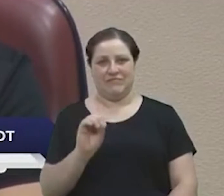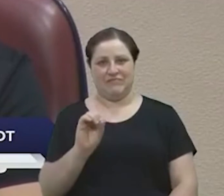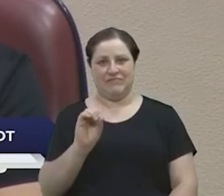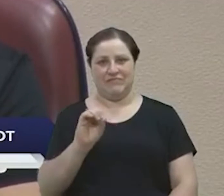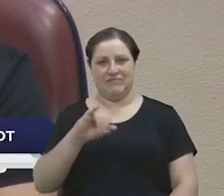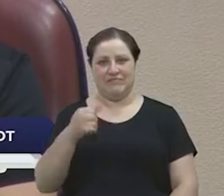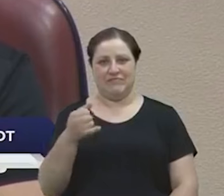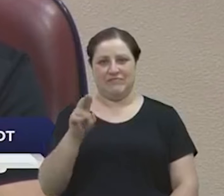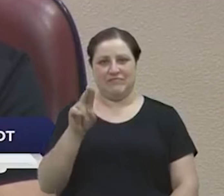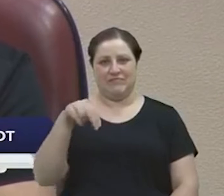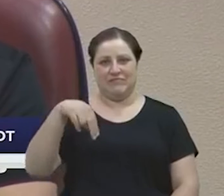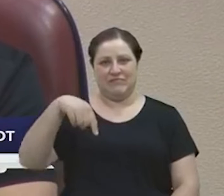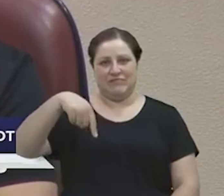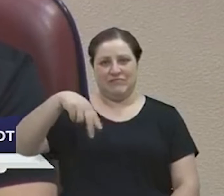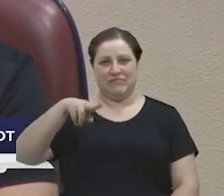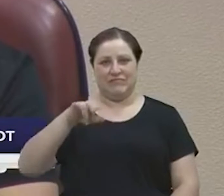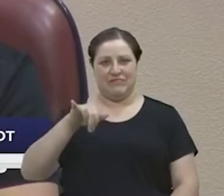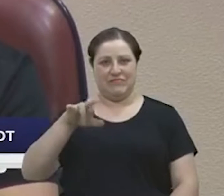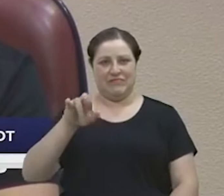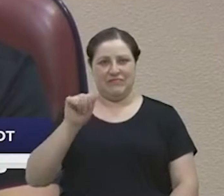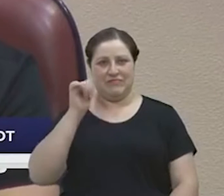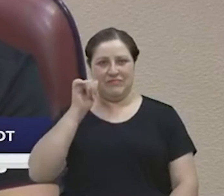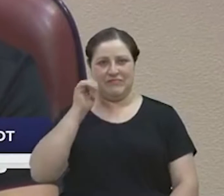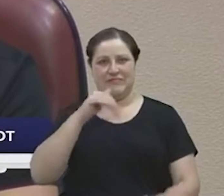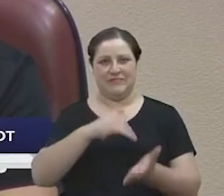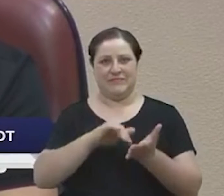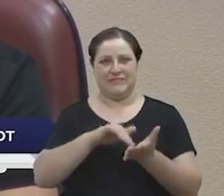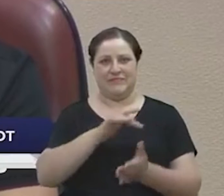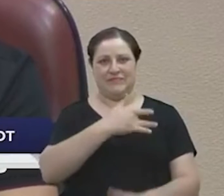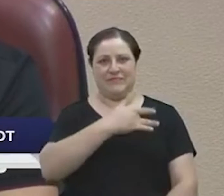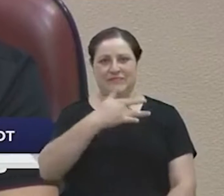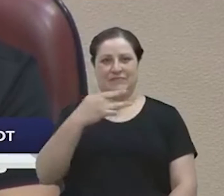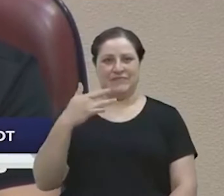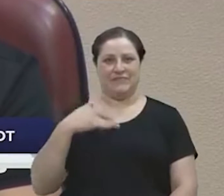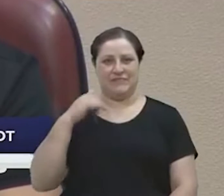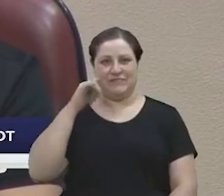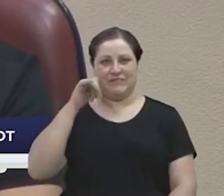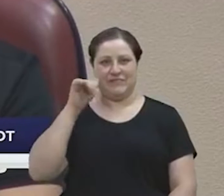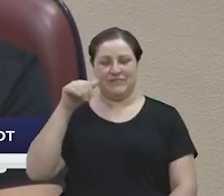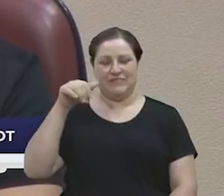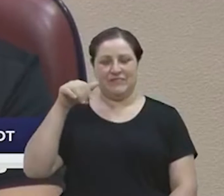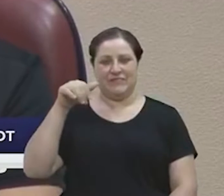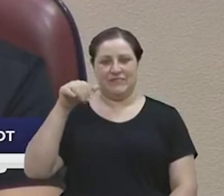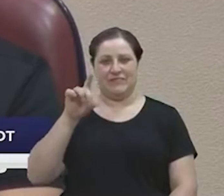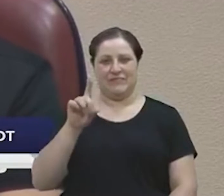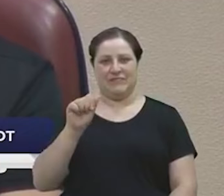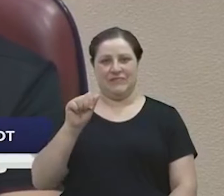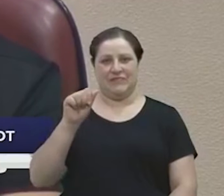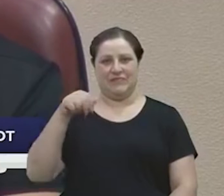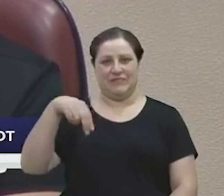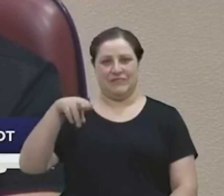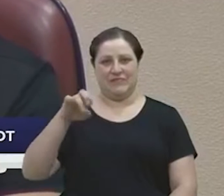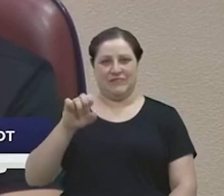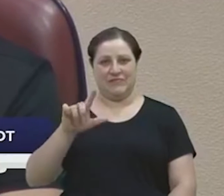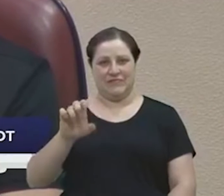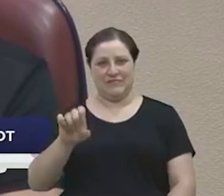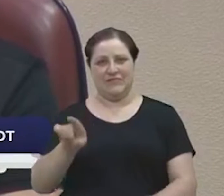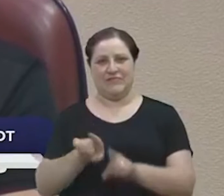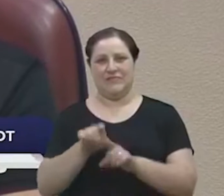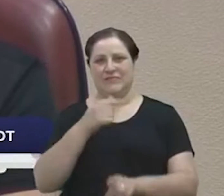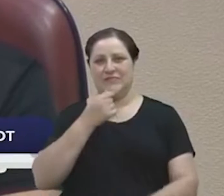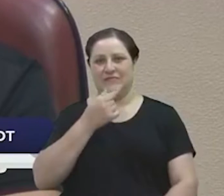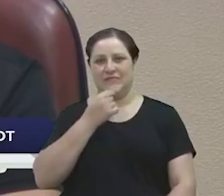nossa secretária de saúde, presidente, a Daniele Meneguzzi, e também do Alexandre, que